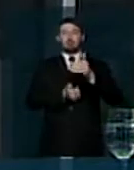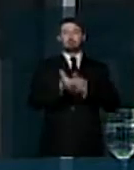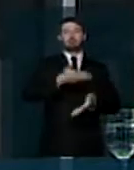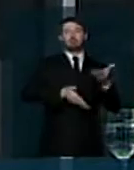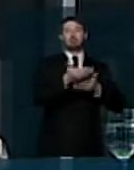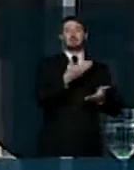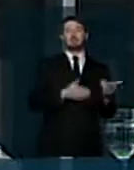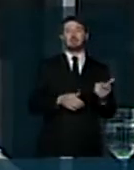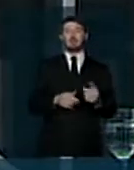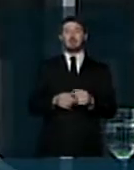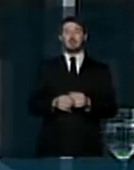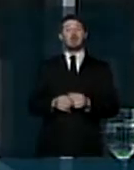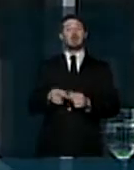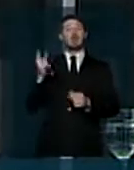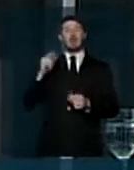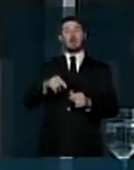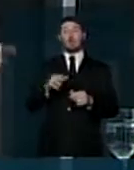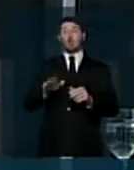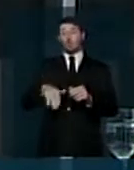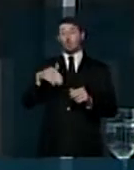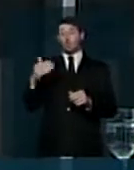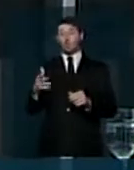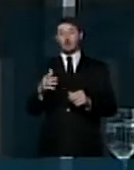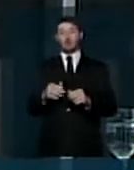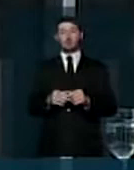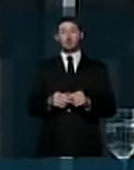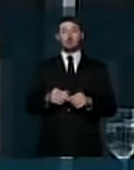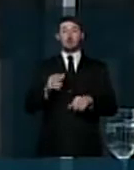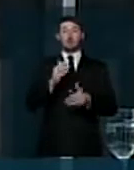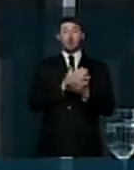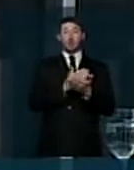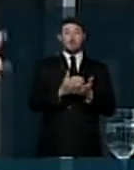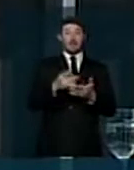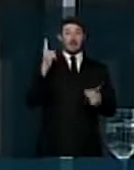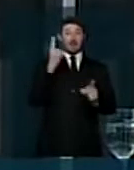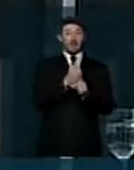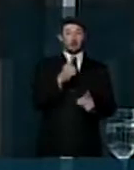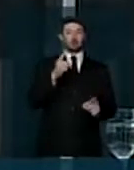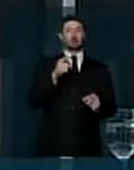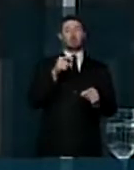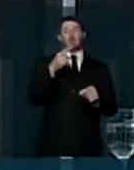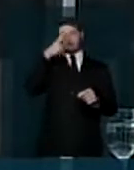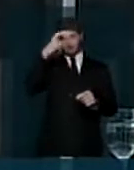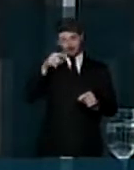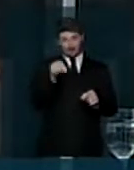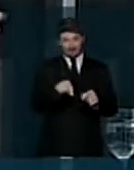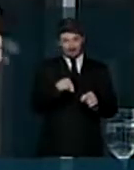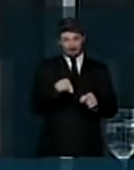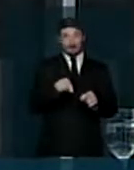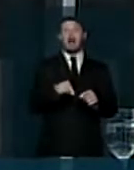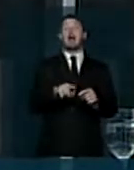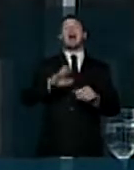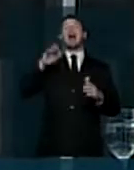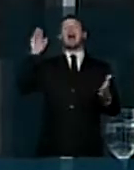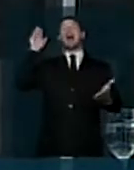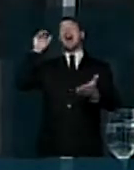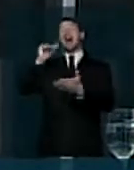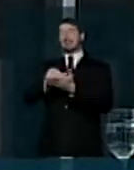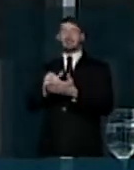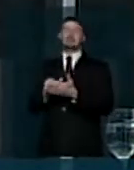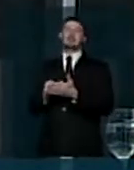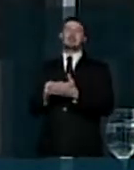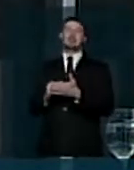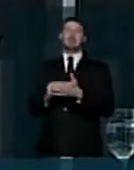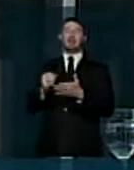mudada a data da contagem para a prescrição desses crimes, e com isso nós conseguimos que essa mudança de data